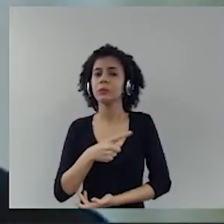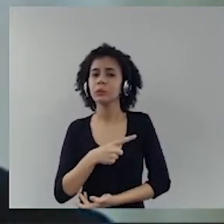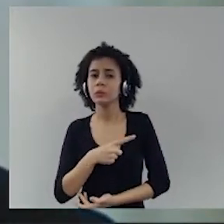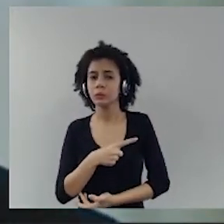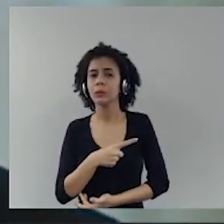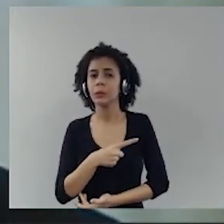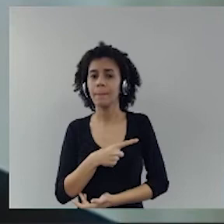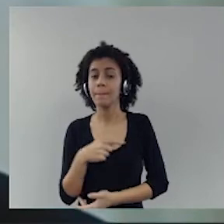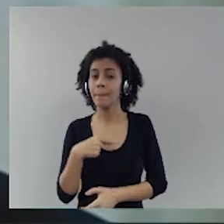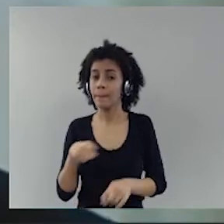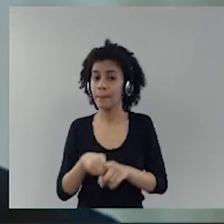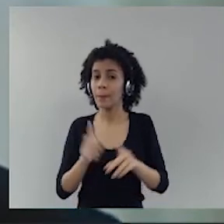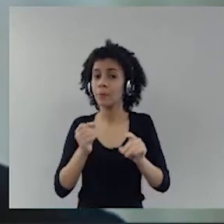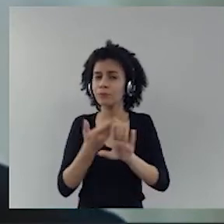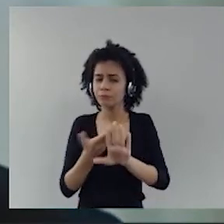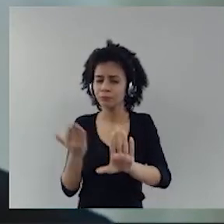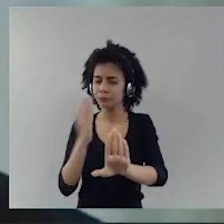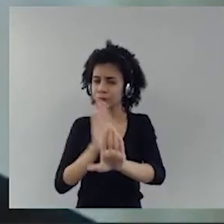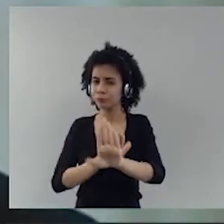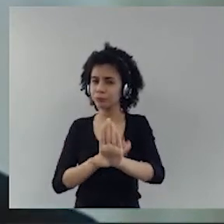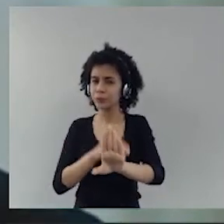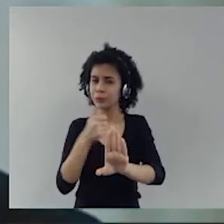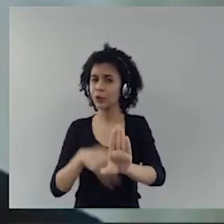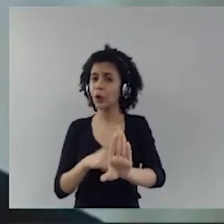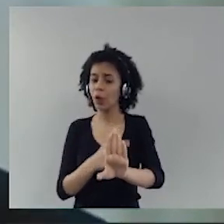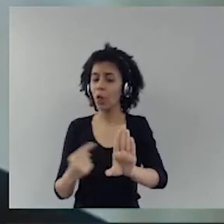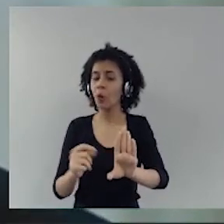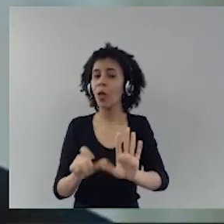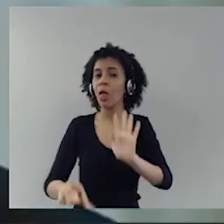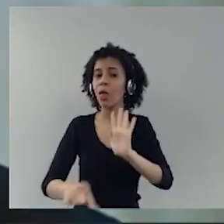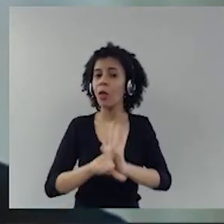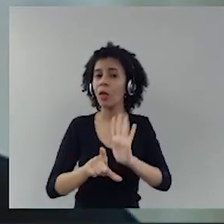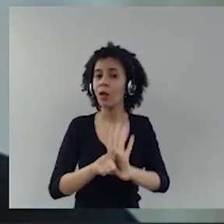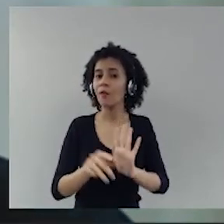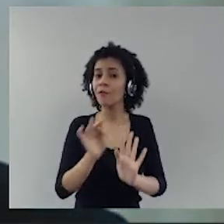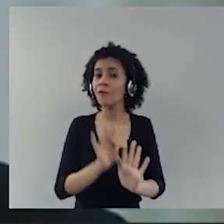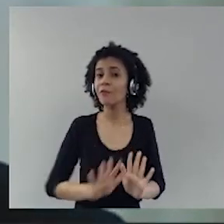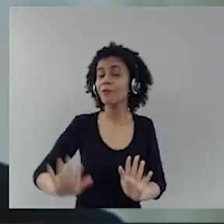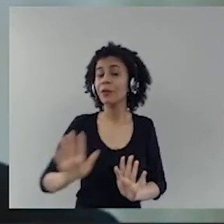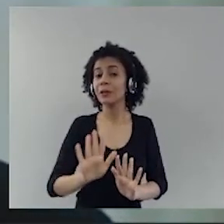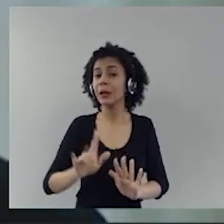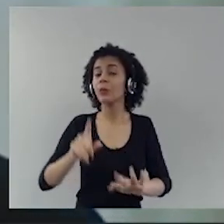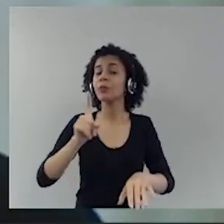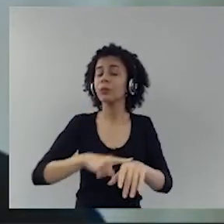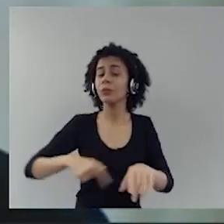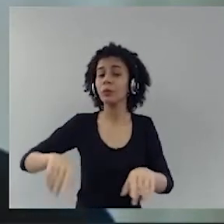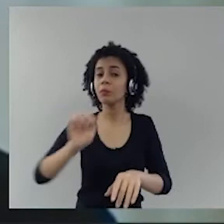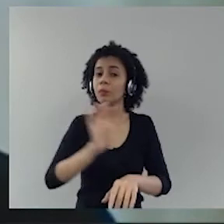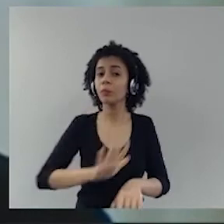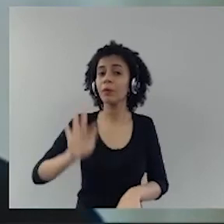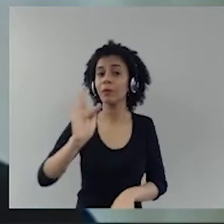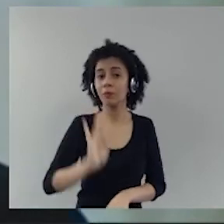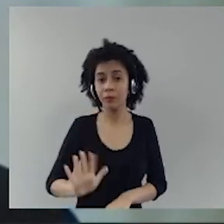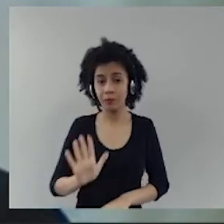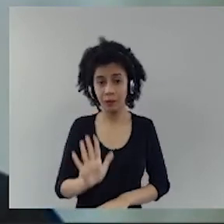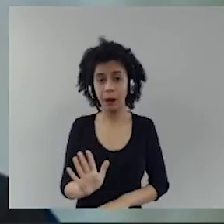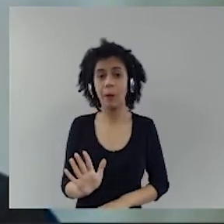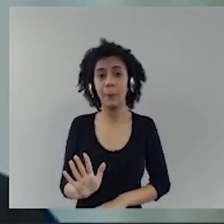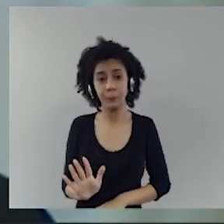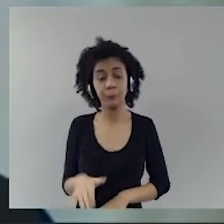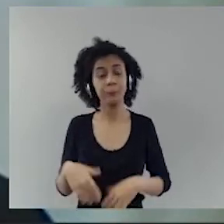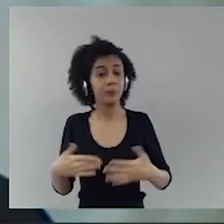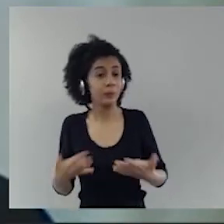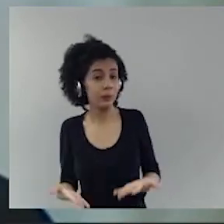e aqui o meu o fundo evidentemente é a legislação federal o cenário federal então nós